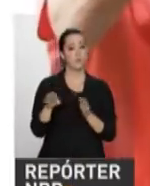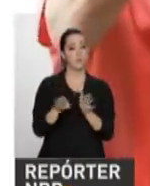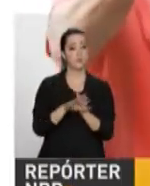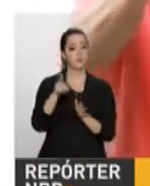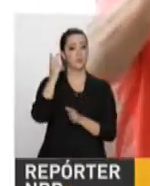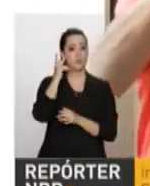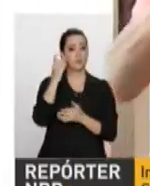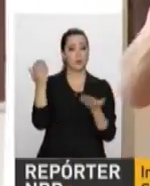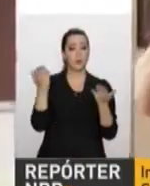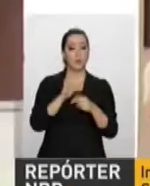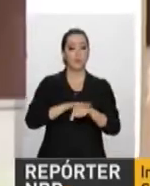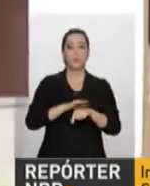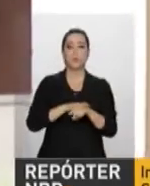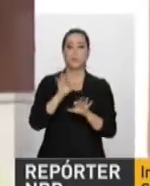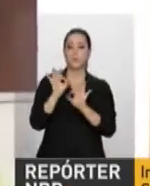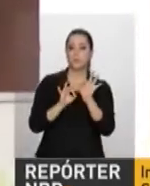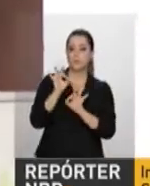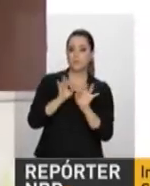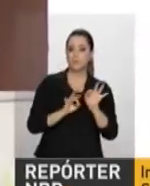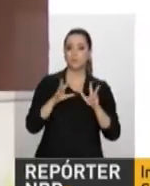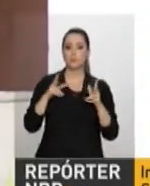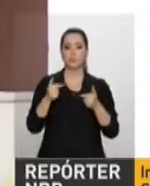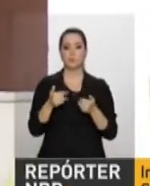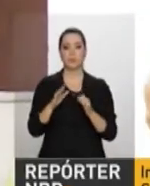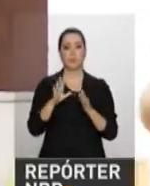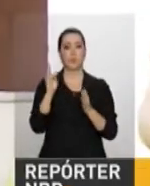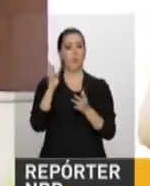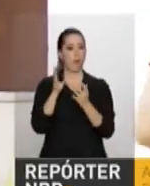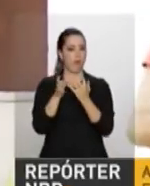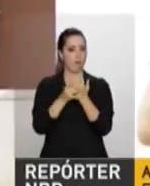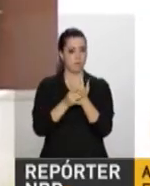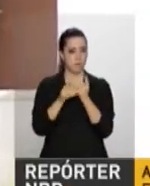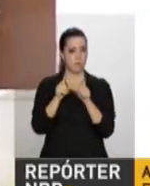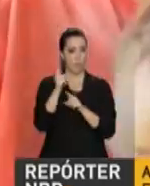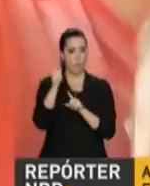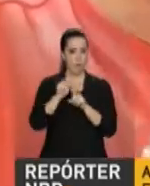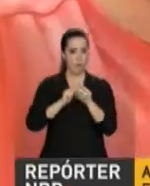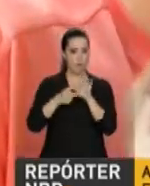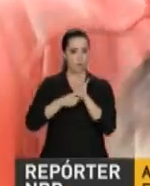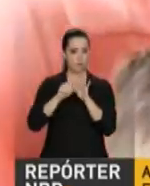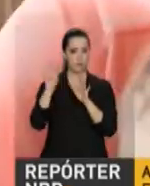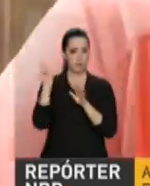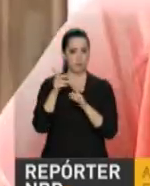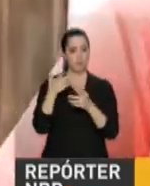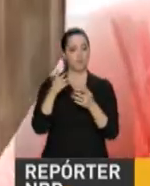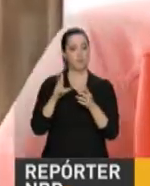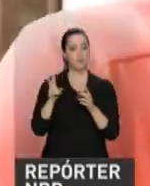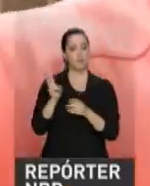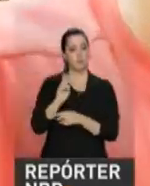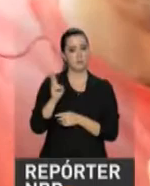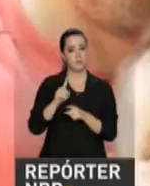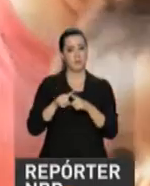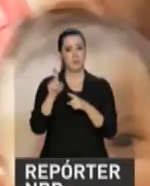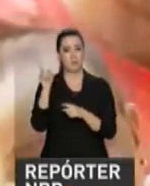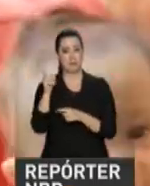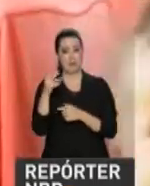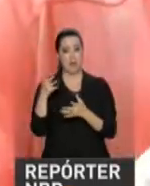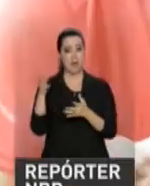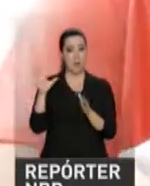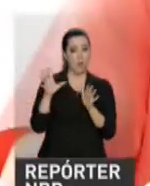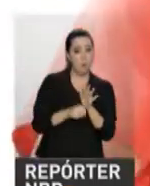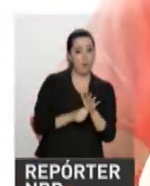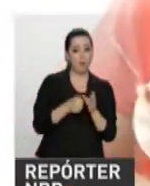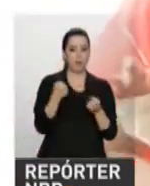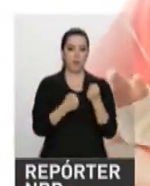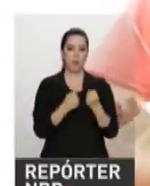é hora de se adaptar. Este casal deixou a Venezuela há um mês. Ele era taxista, mas teve o carro roubado.